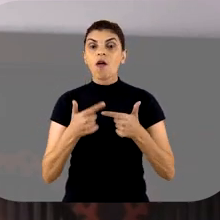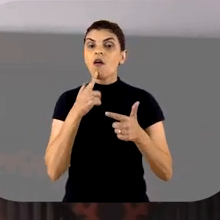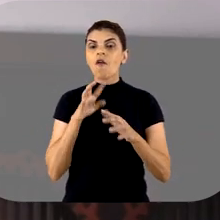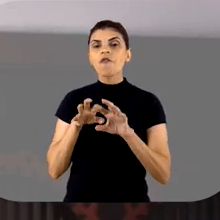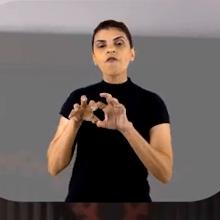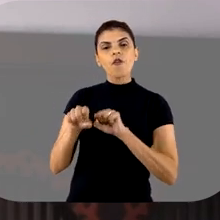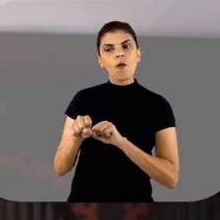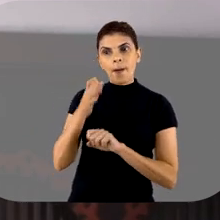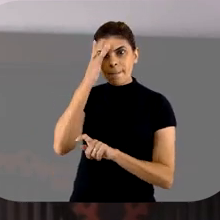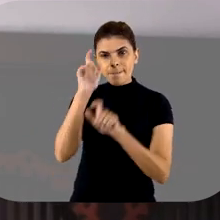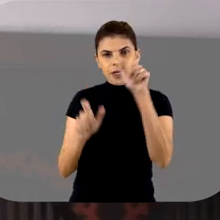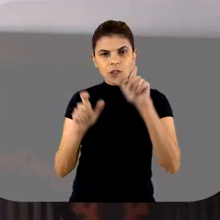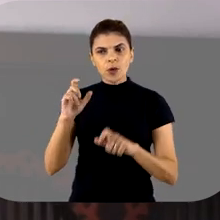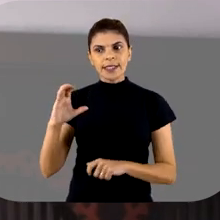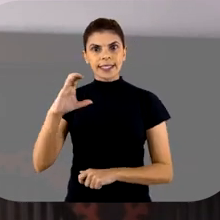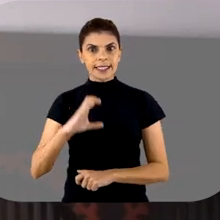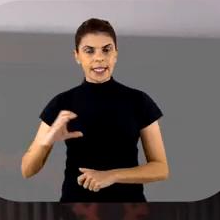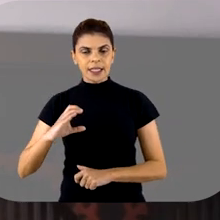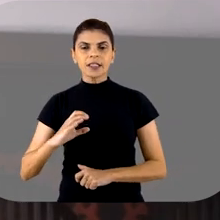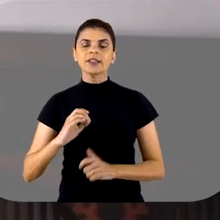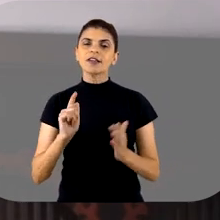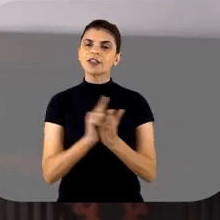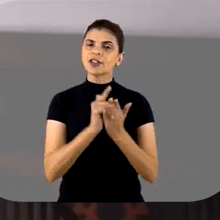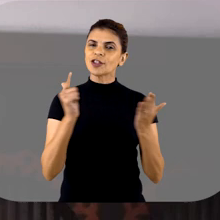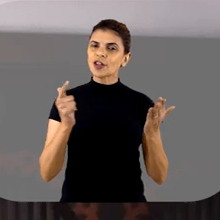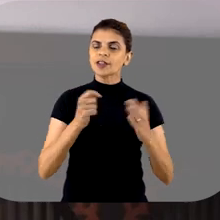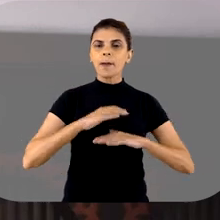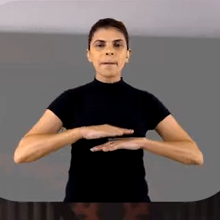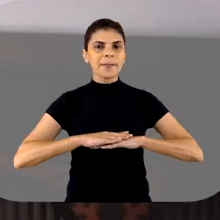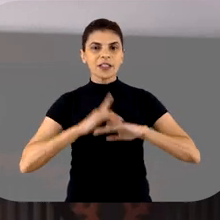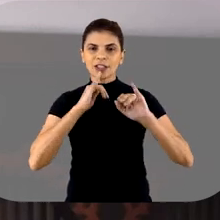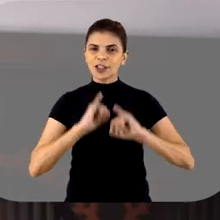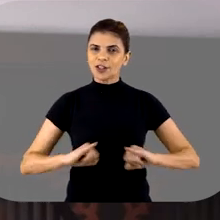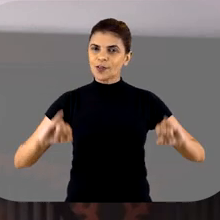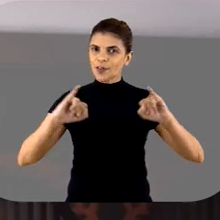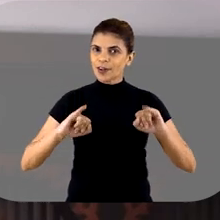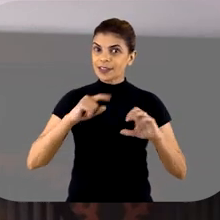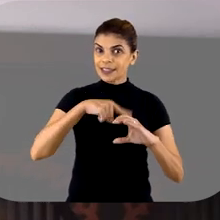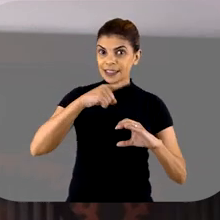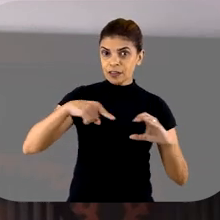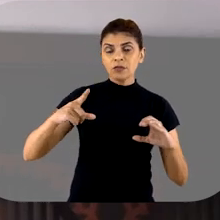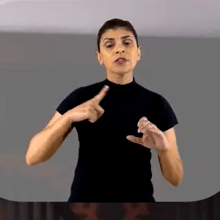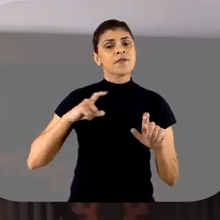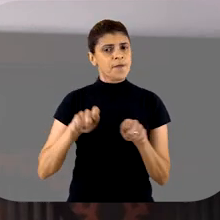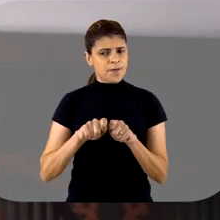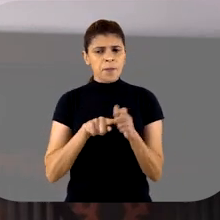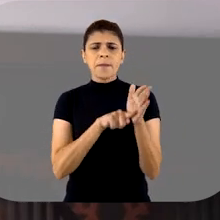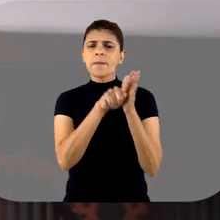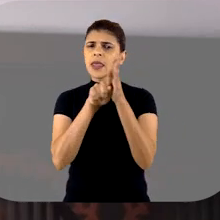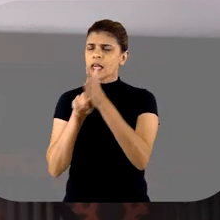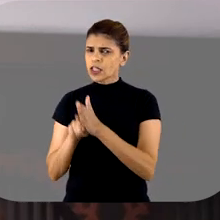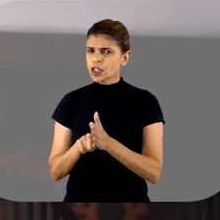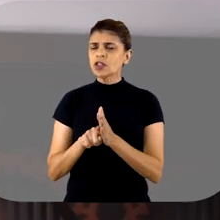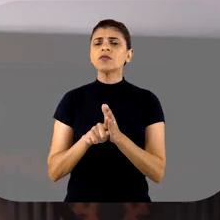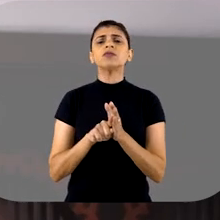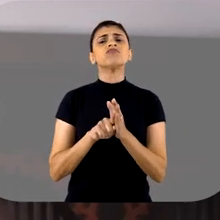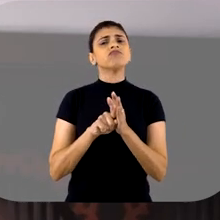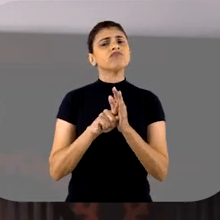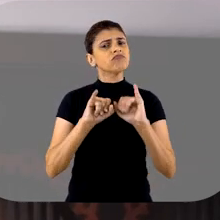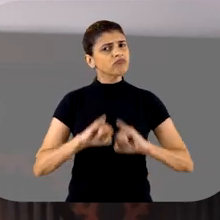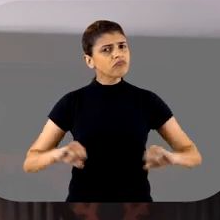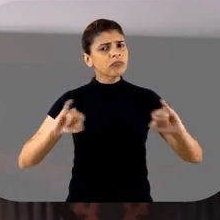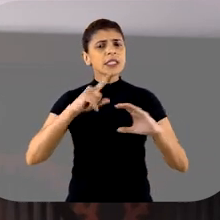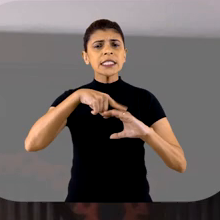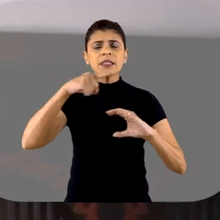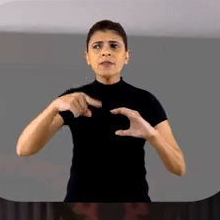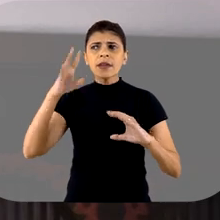de cientistas e jornalistas de como fazer uma divulgação científica. Tenho feito também pesquisas em divulgação científica justamente para